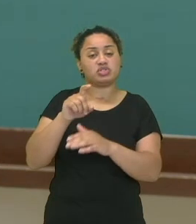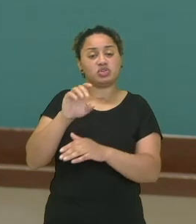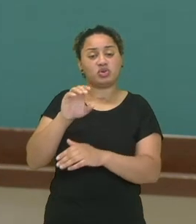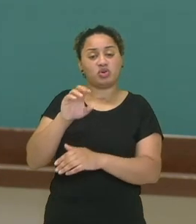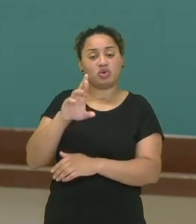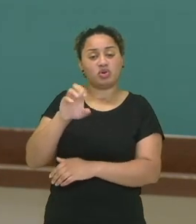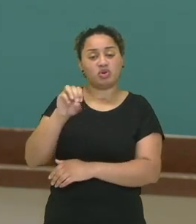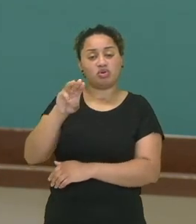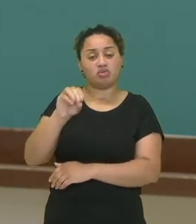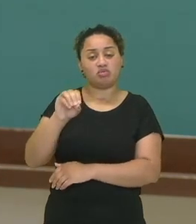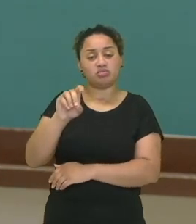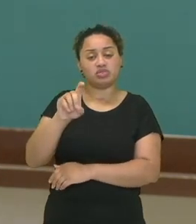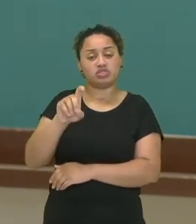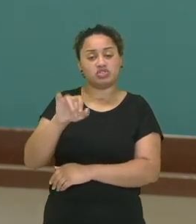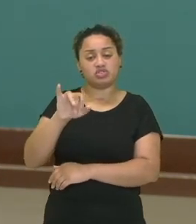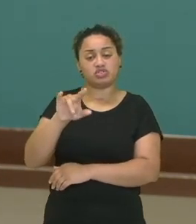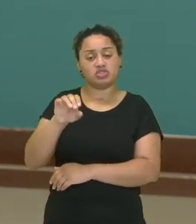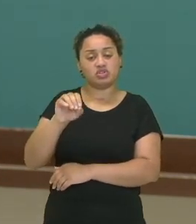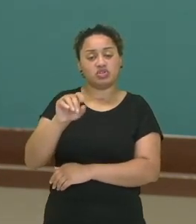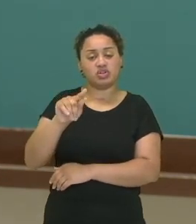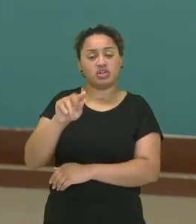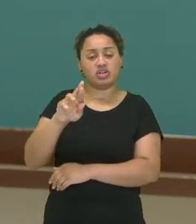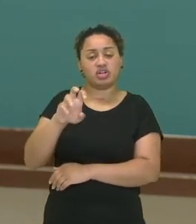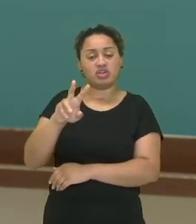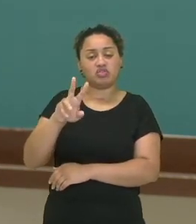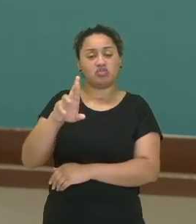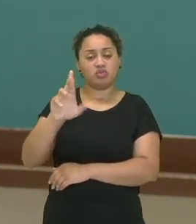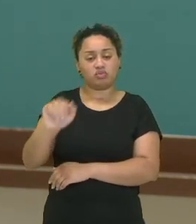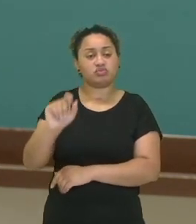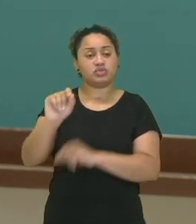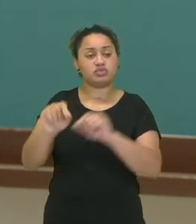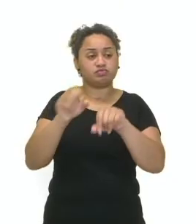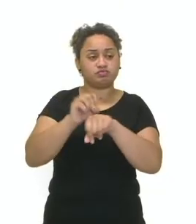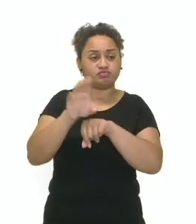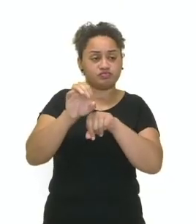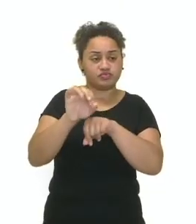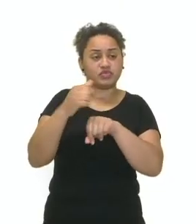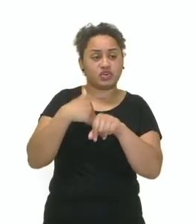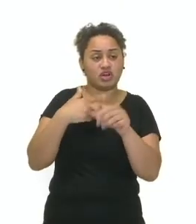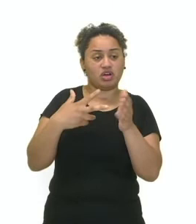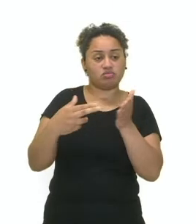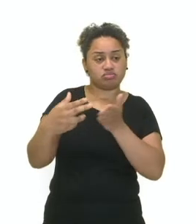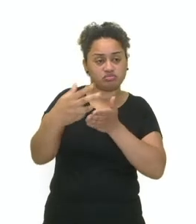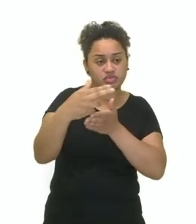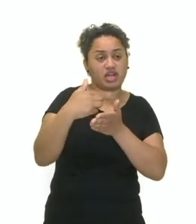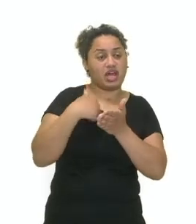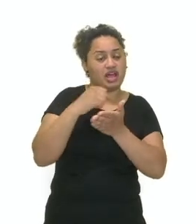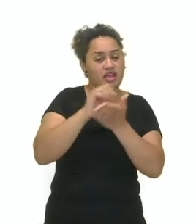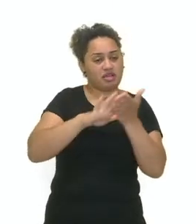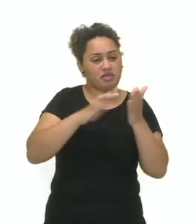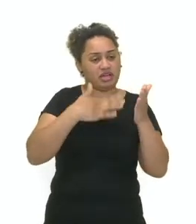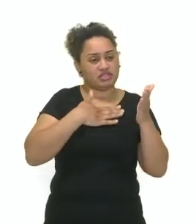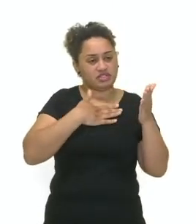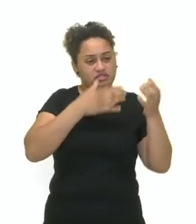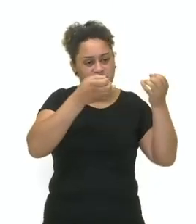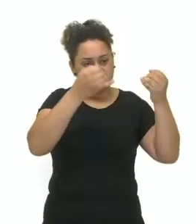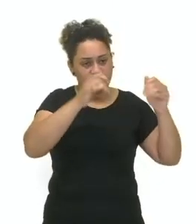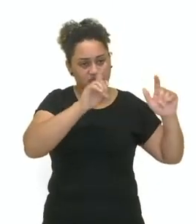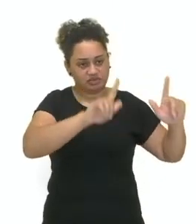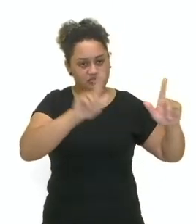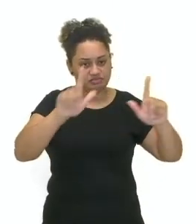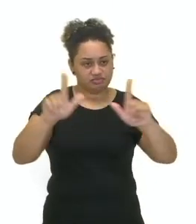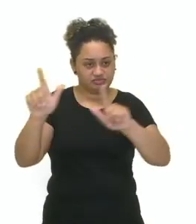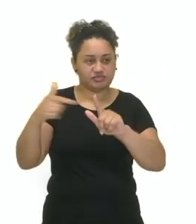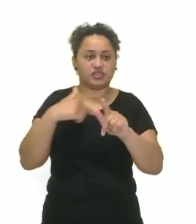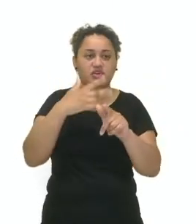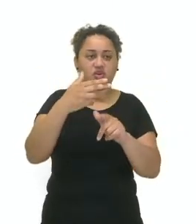Então aqui, ó, uma sugestão de xilogravura, né? Então aqui, ó, cortou aqui através de imagem que a professora explicou, tá? Então